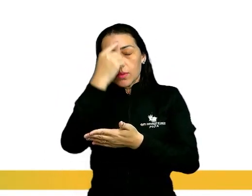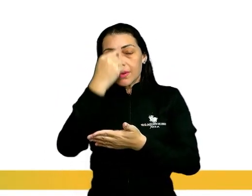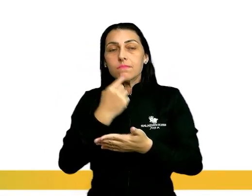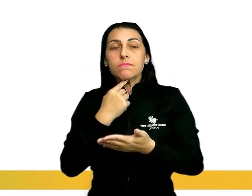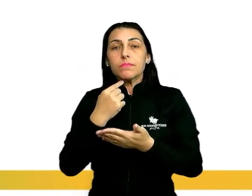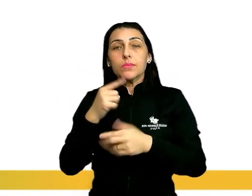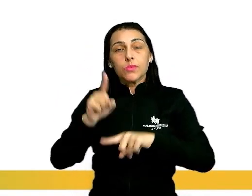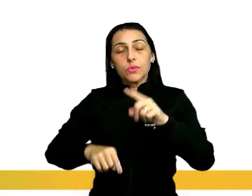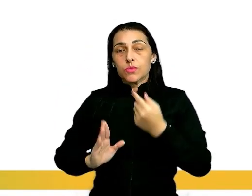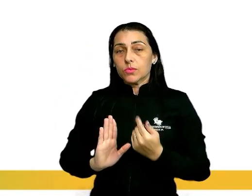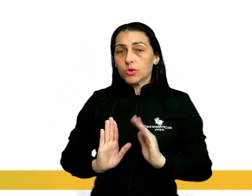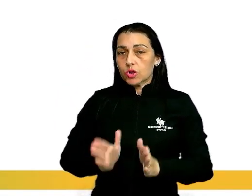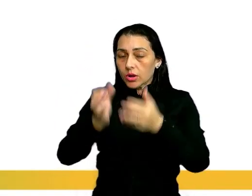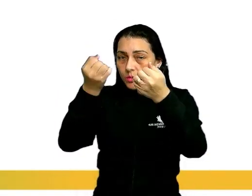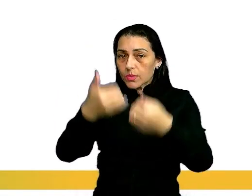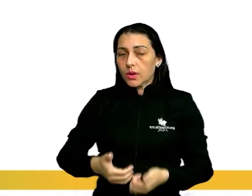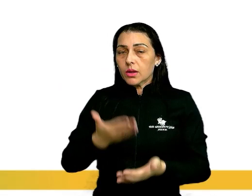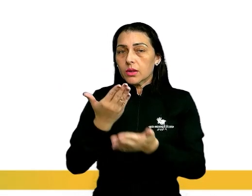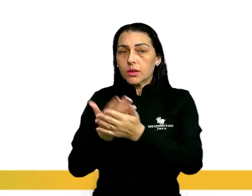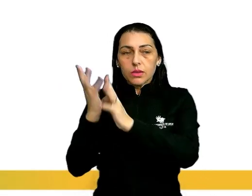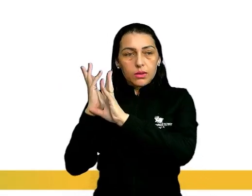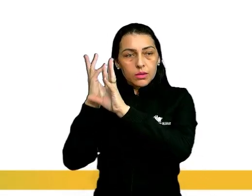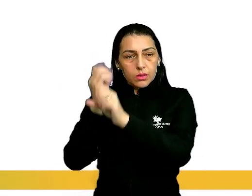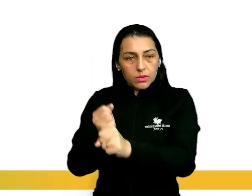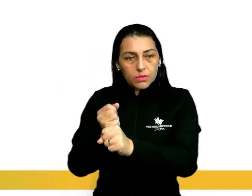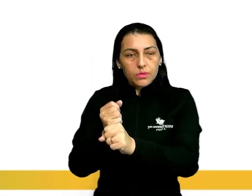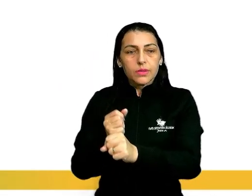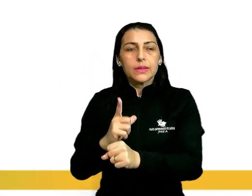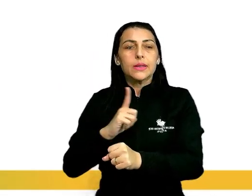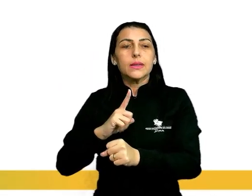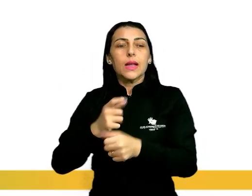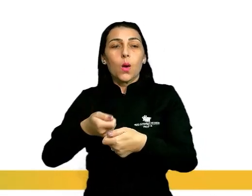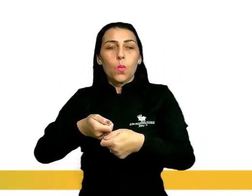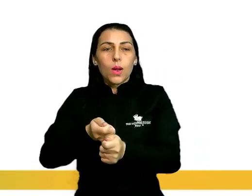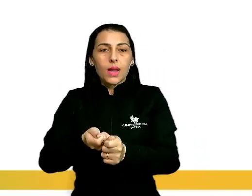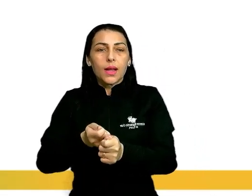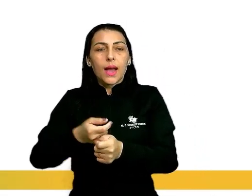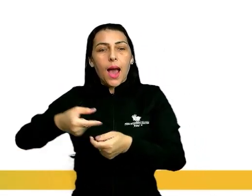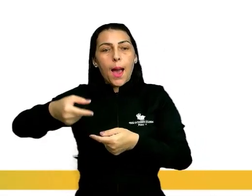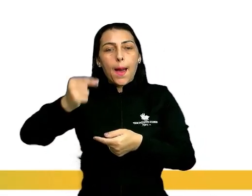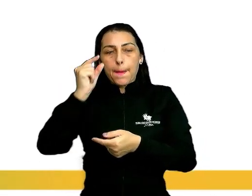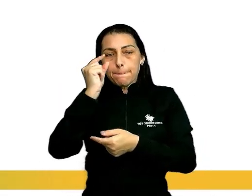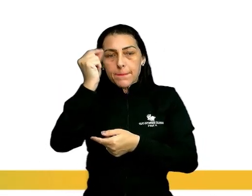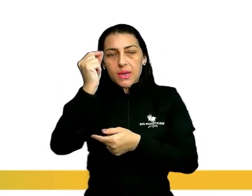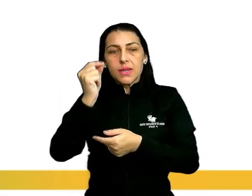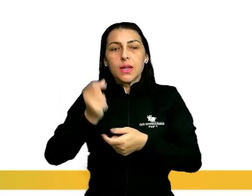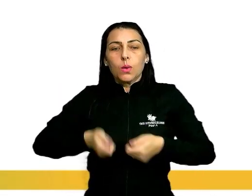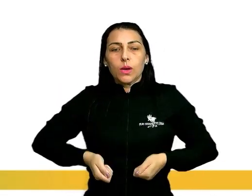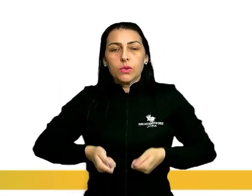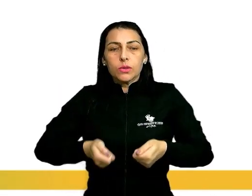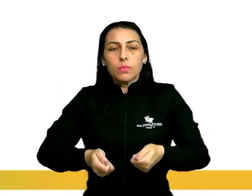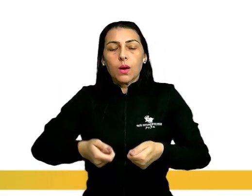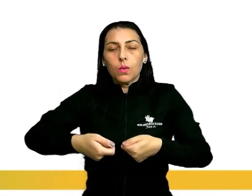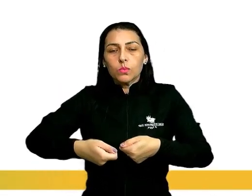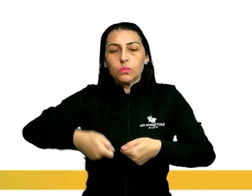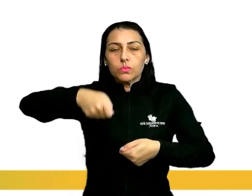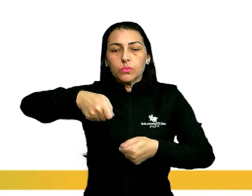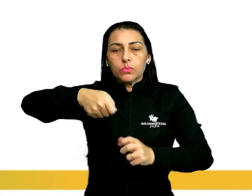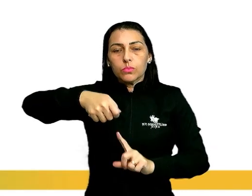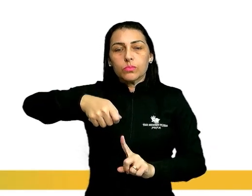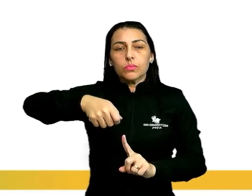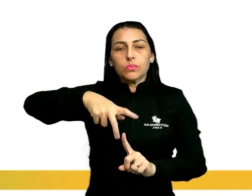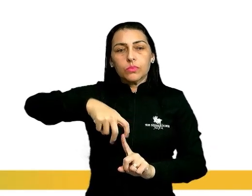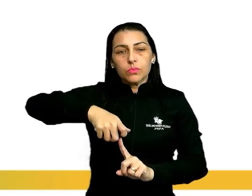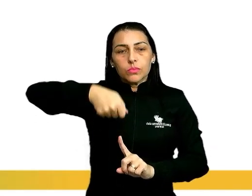objetos que inclusive nós mencionamos aqui na revisão né Ó nós temos ali o alicate a pinça o carrinho de mão O